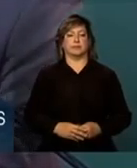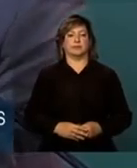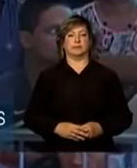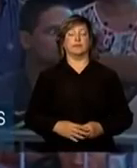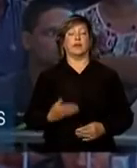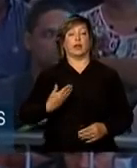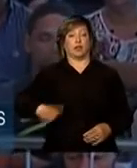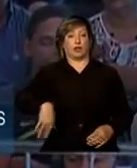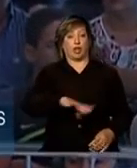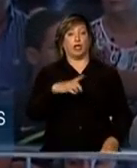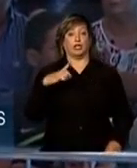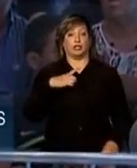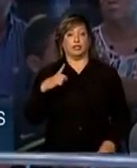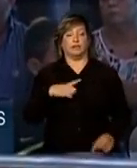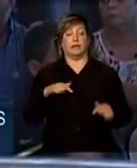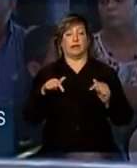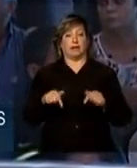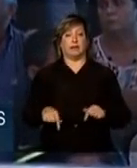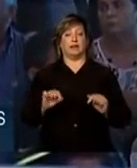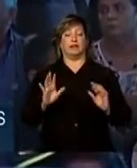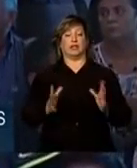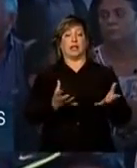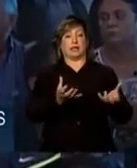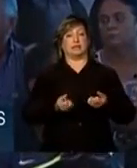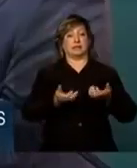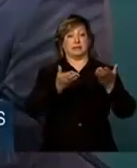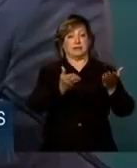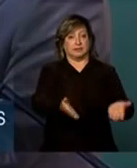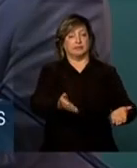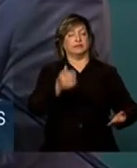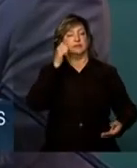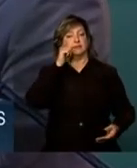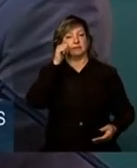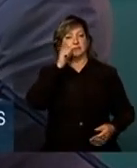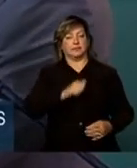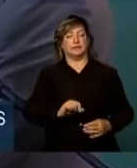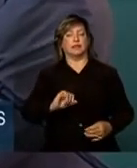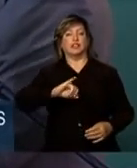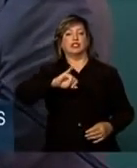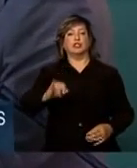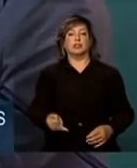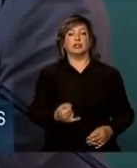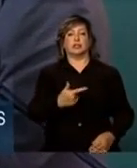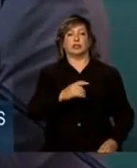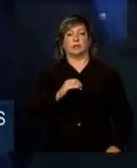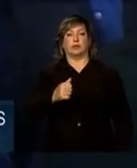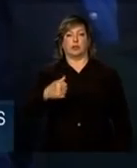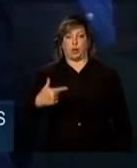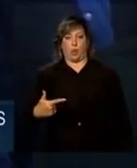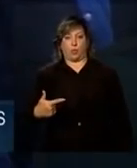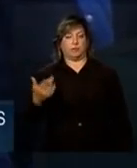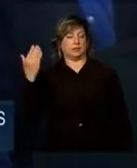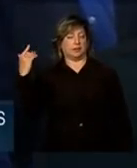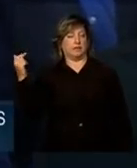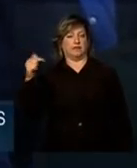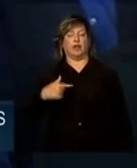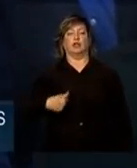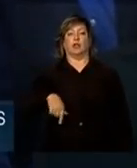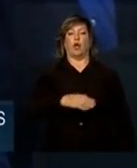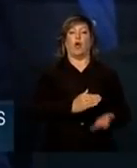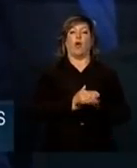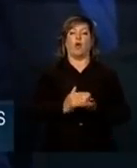nós tivemos aqui e recebemos a senhora em janeiro de 2012. Começamos as obras